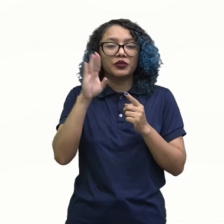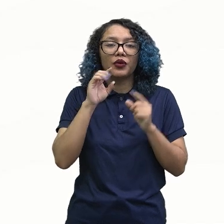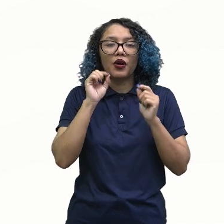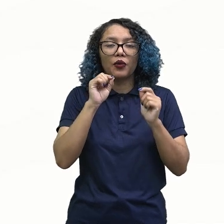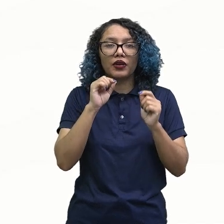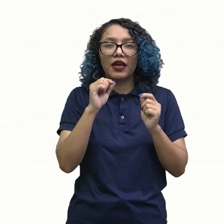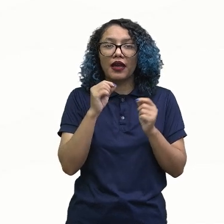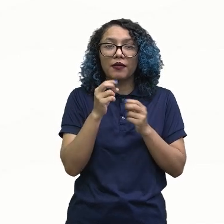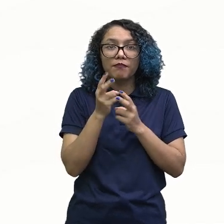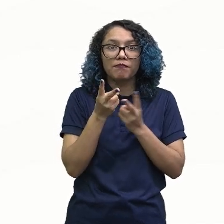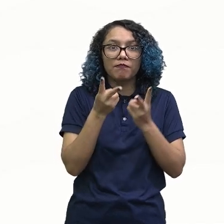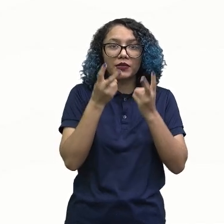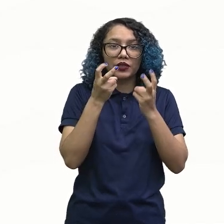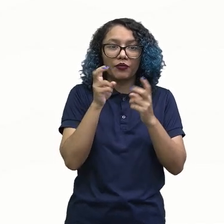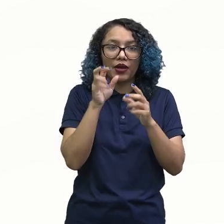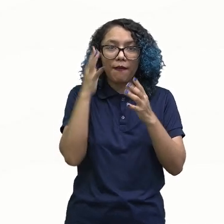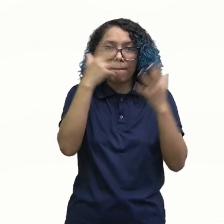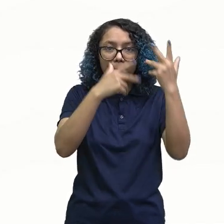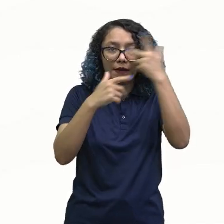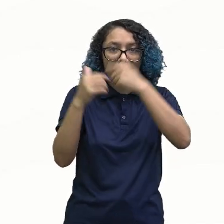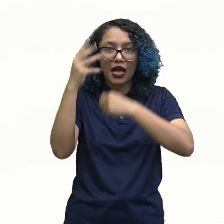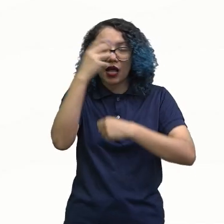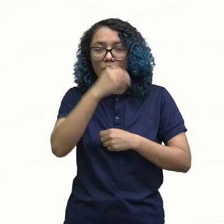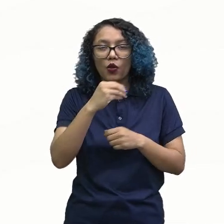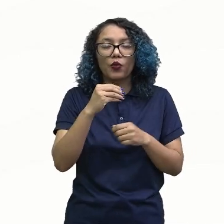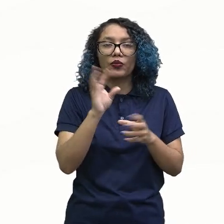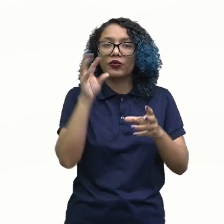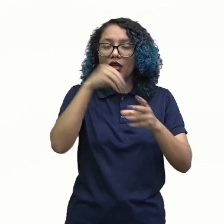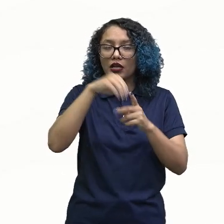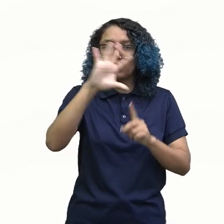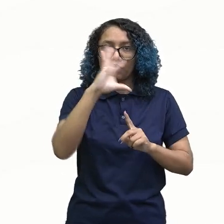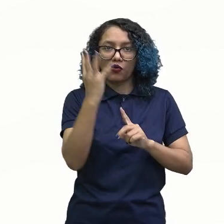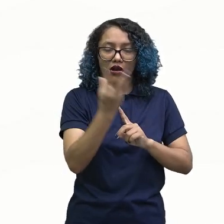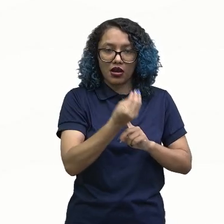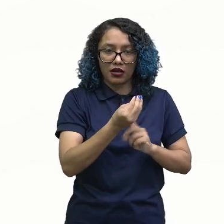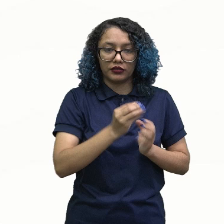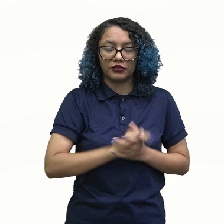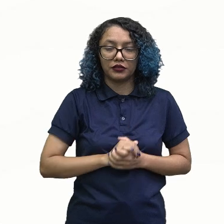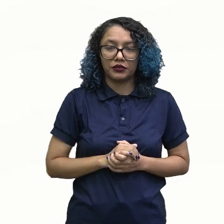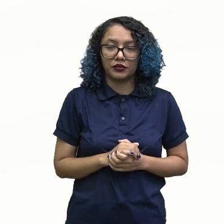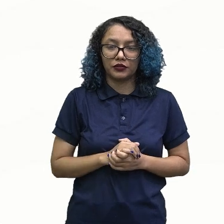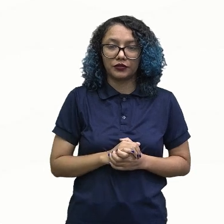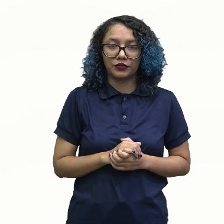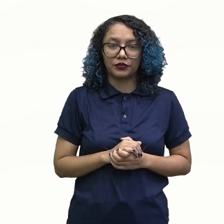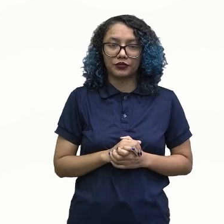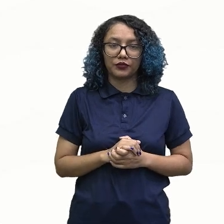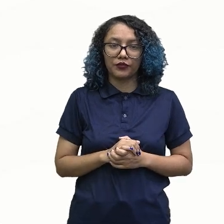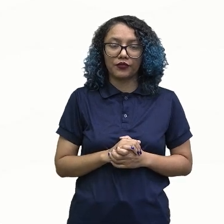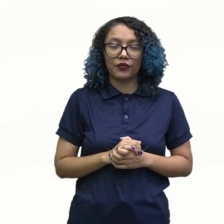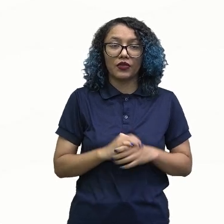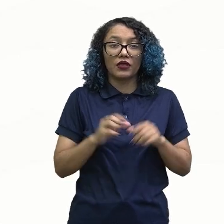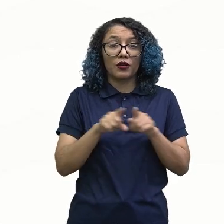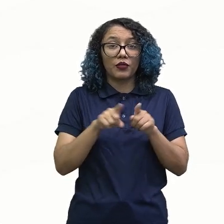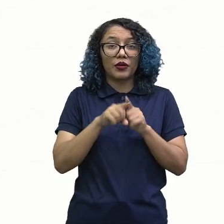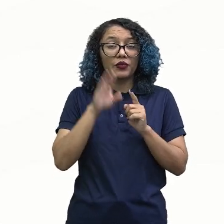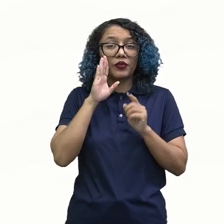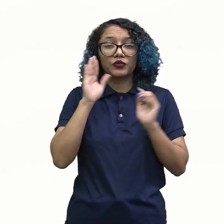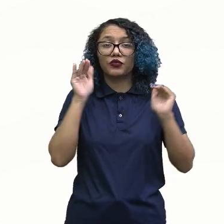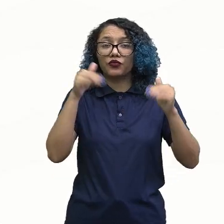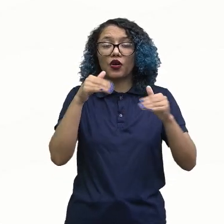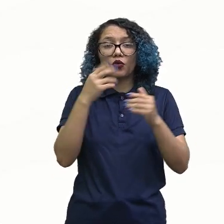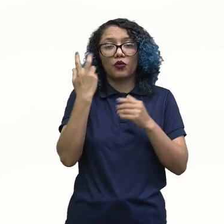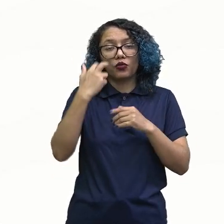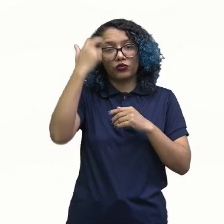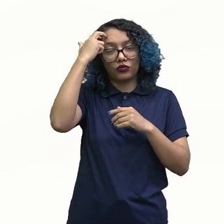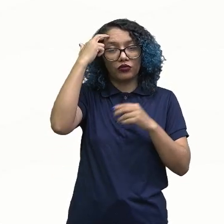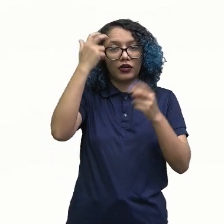arte. Eu bem expliquei isso, não é? E o interesse aí é pela cultura clássica, sobretudo a cultura greco-romana, porque lá se